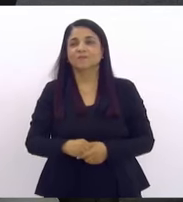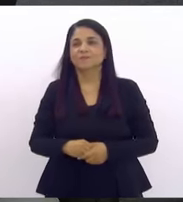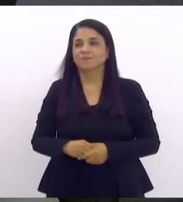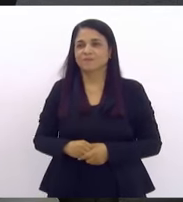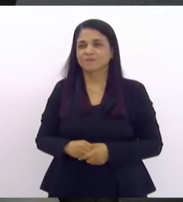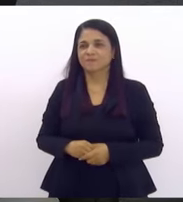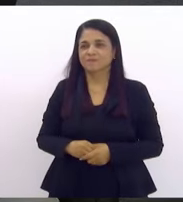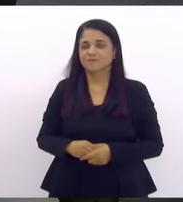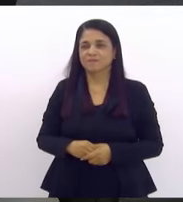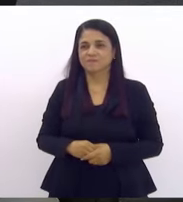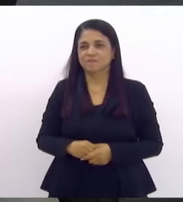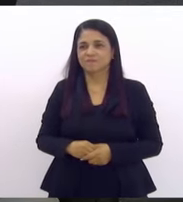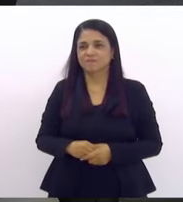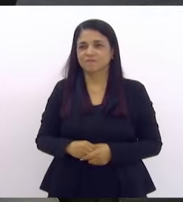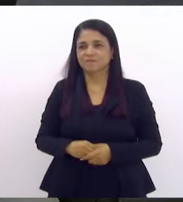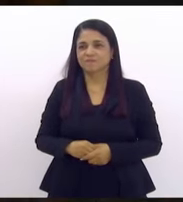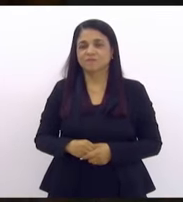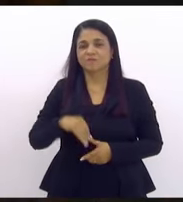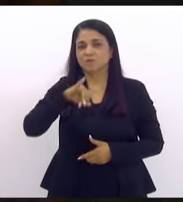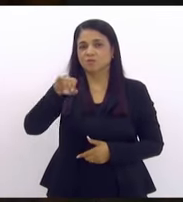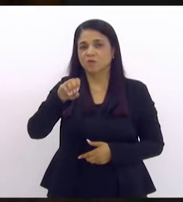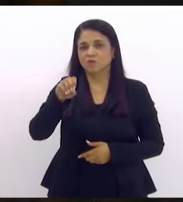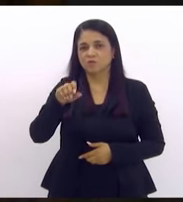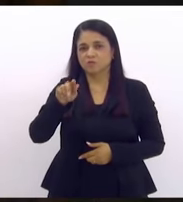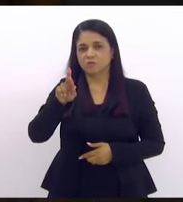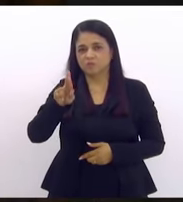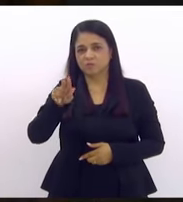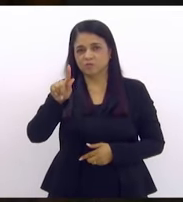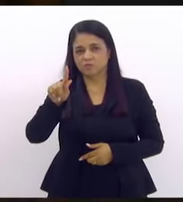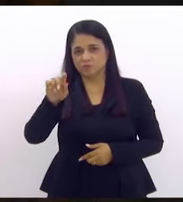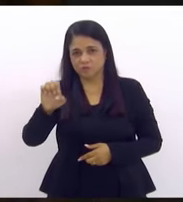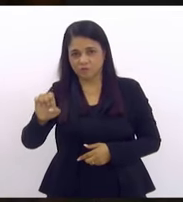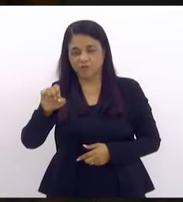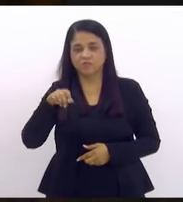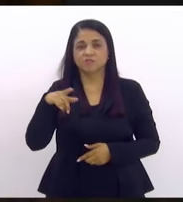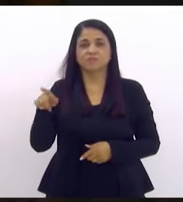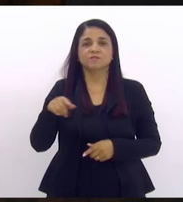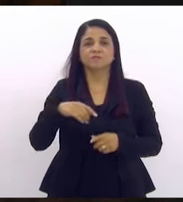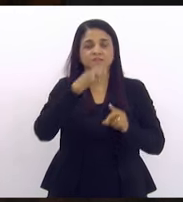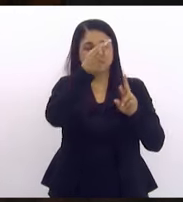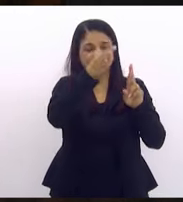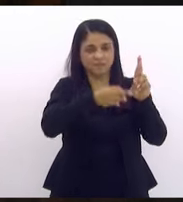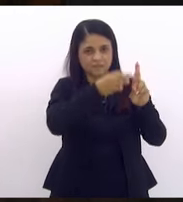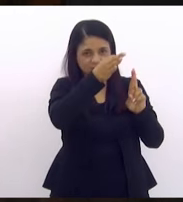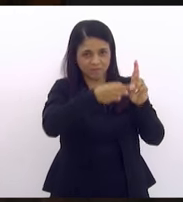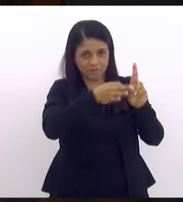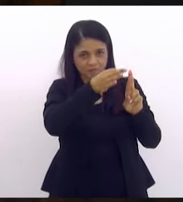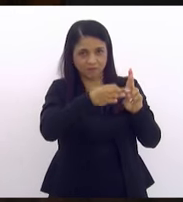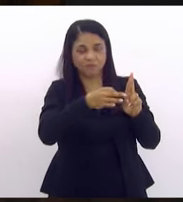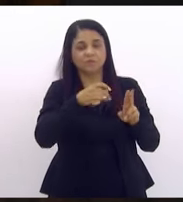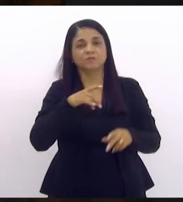homenageado Jorge Orlando Sereno Ramos Desembargador do